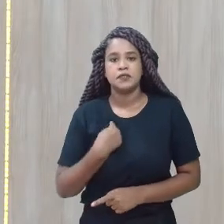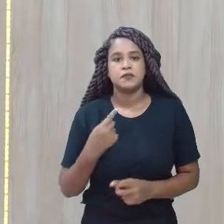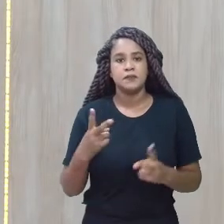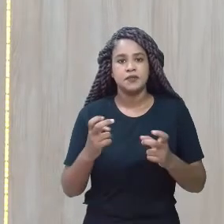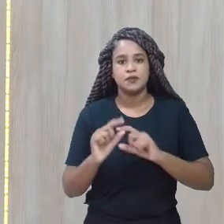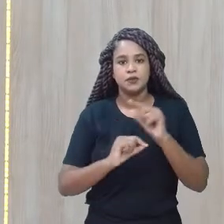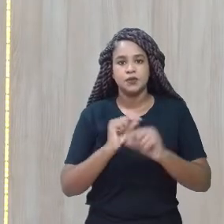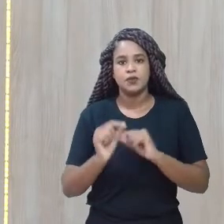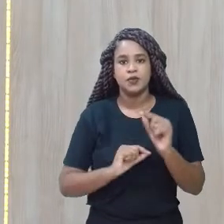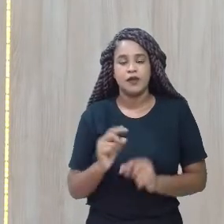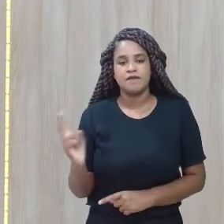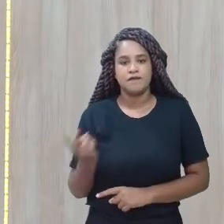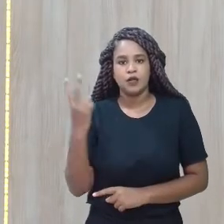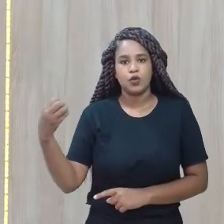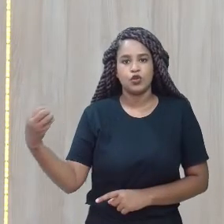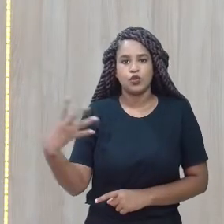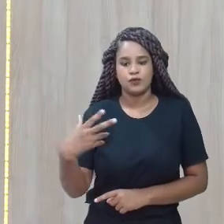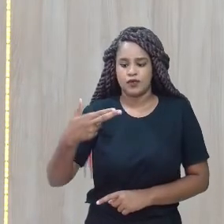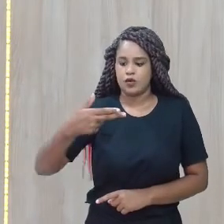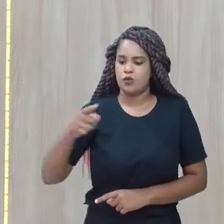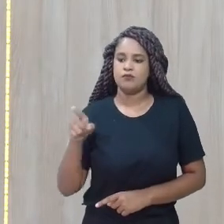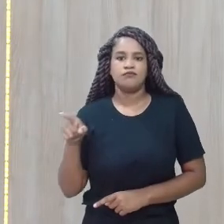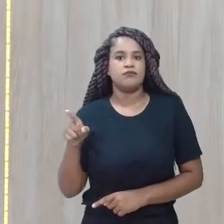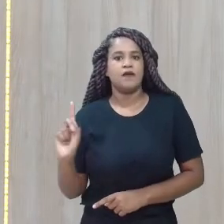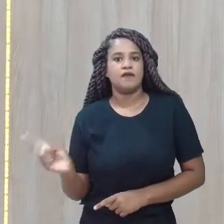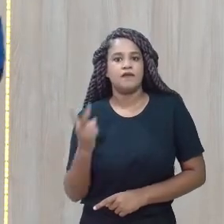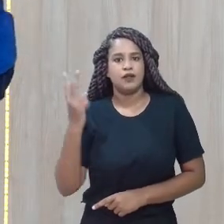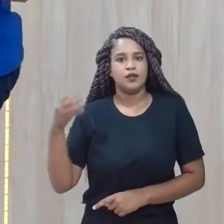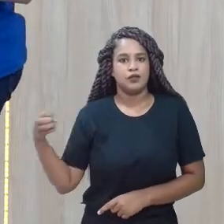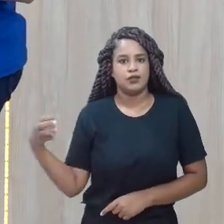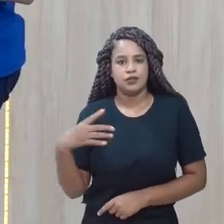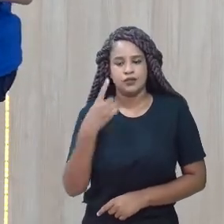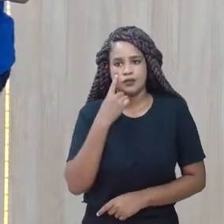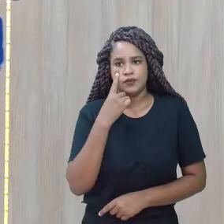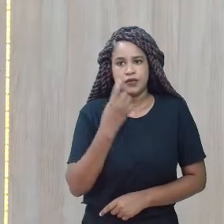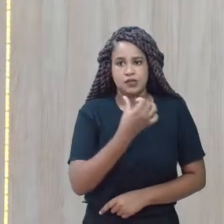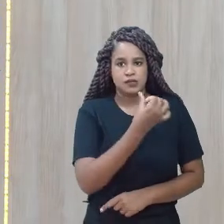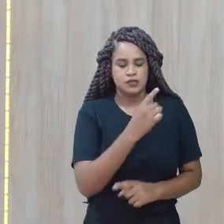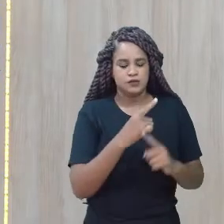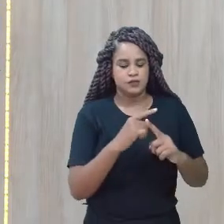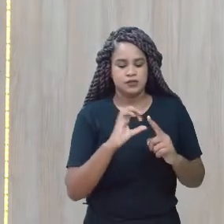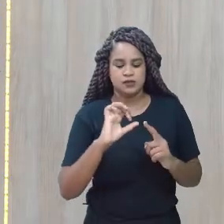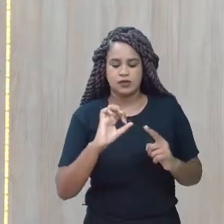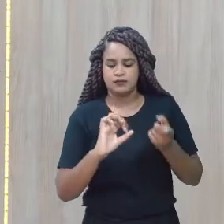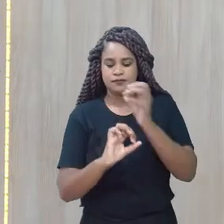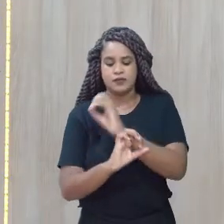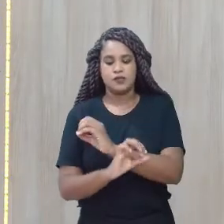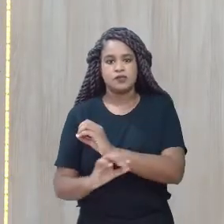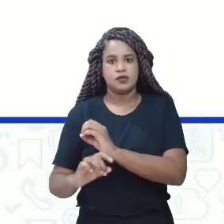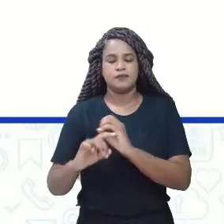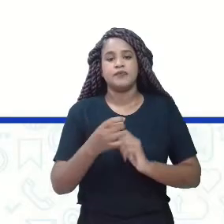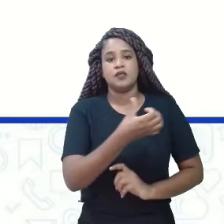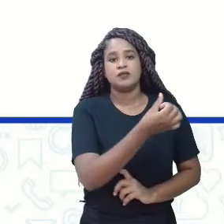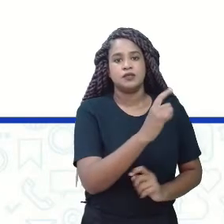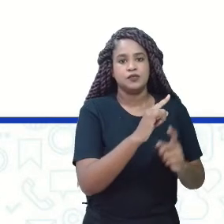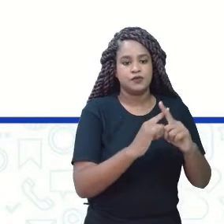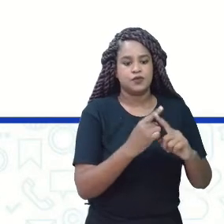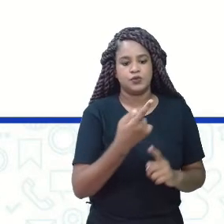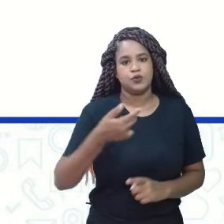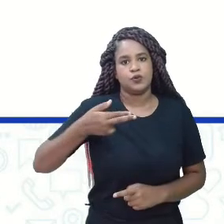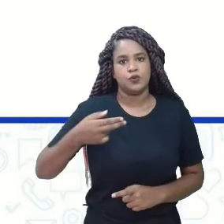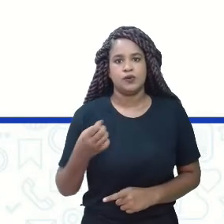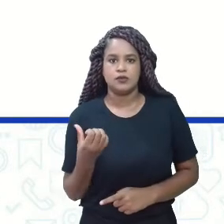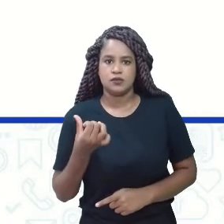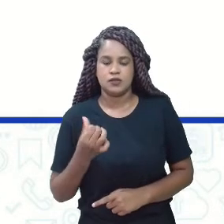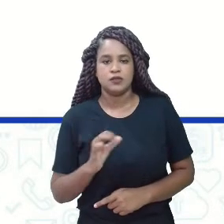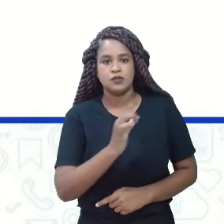esse novo valor surgindo através desse produto, dessa multiplicação. Ó, 6 vezes 0 vai dar 0, 6 vezes 1 vai